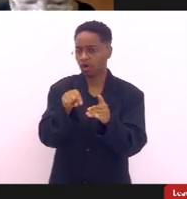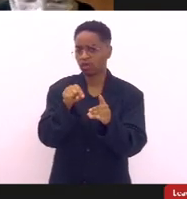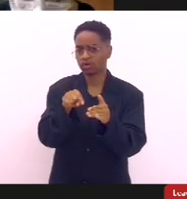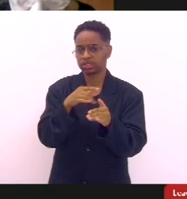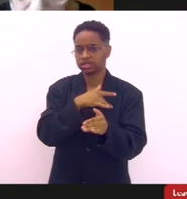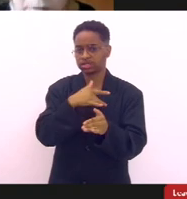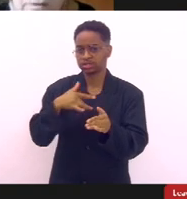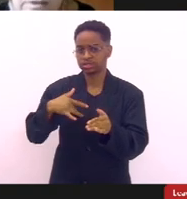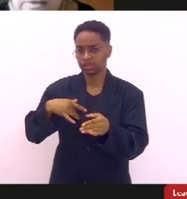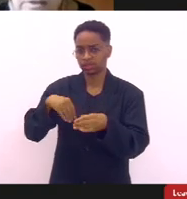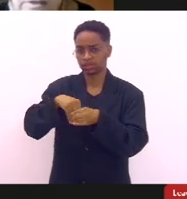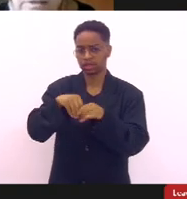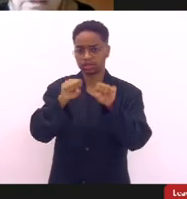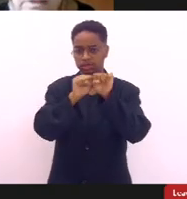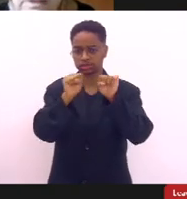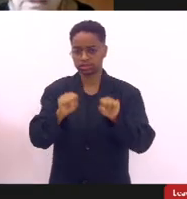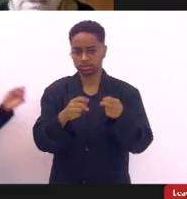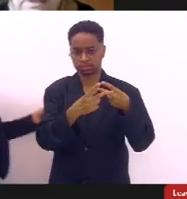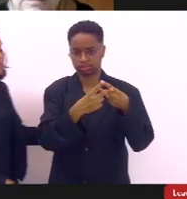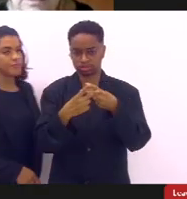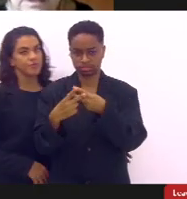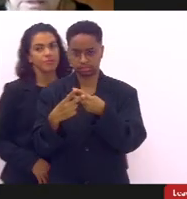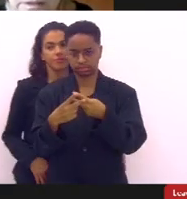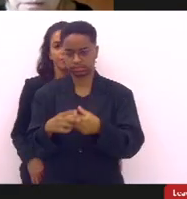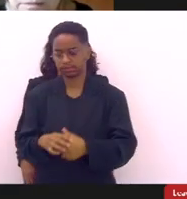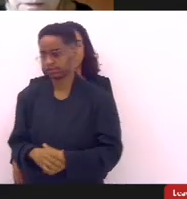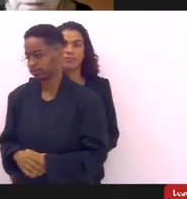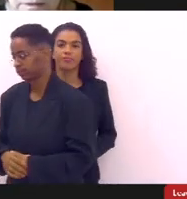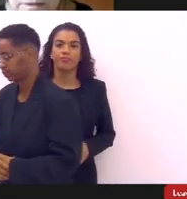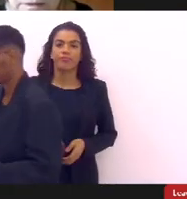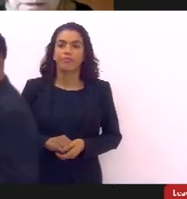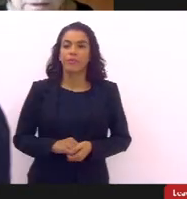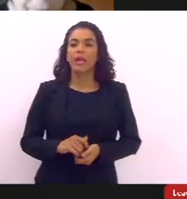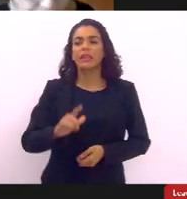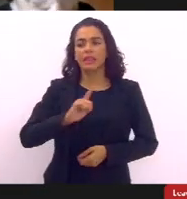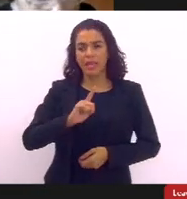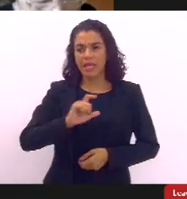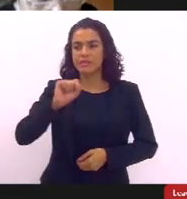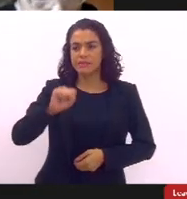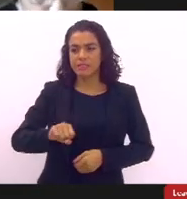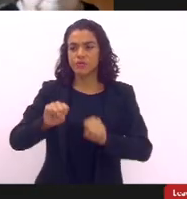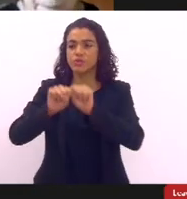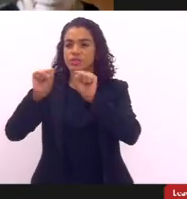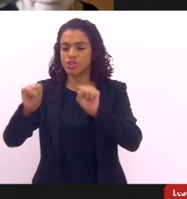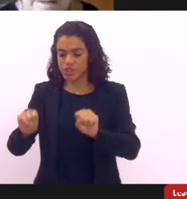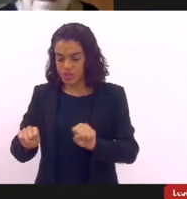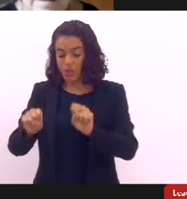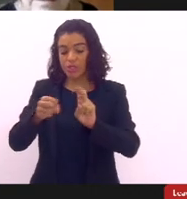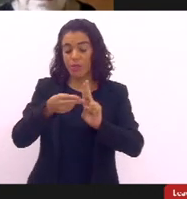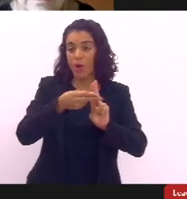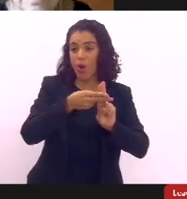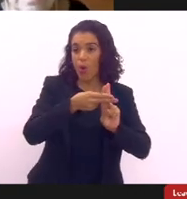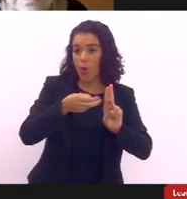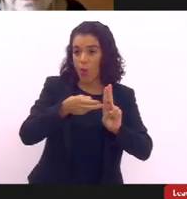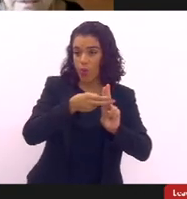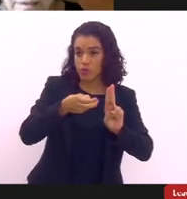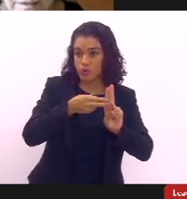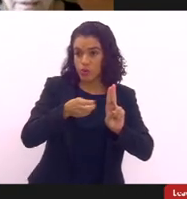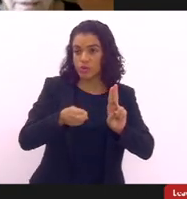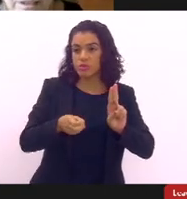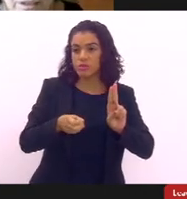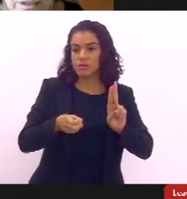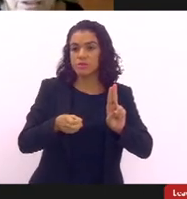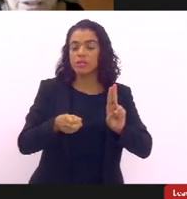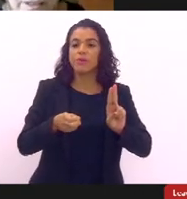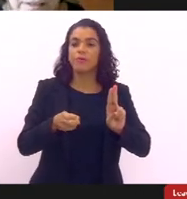a saúde das pessoas encarceradas. Existe o Sistema Único de Saúde. Sejam